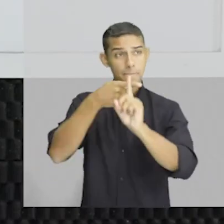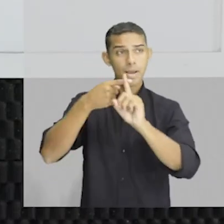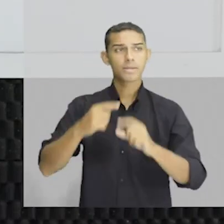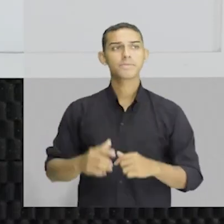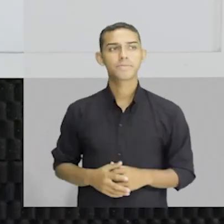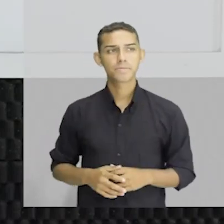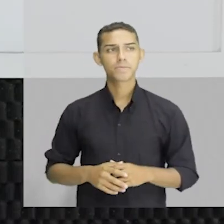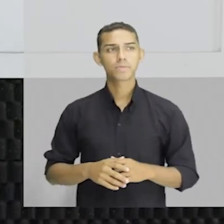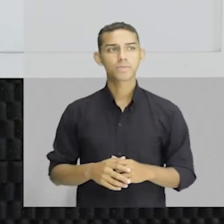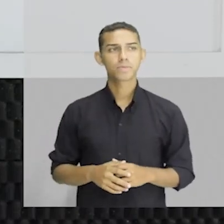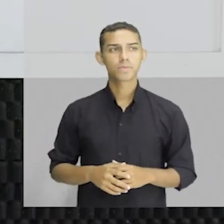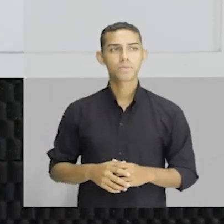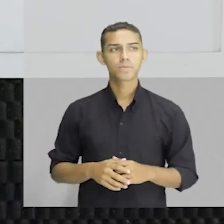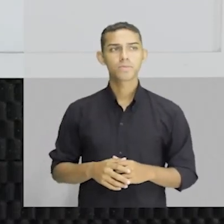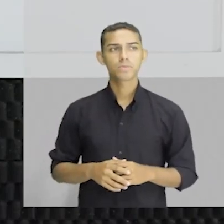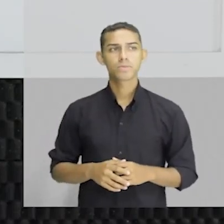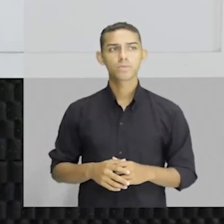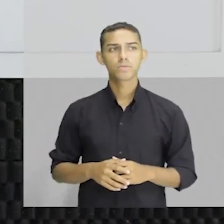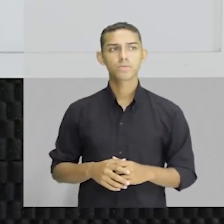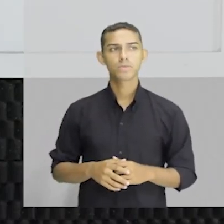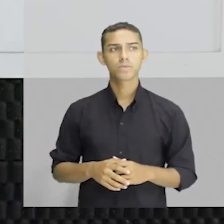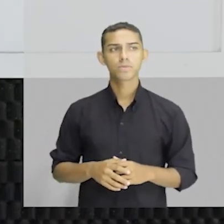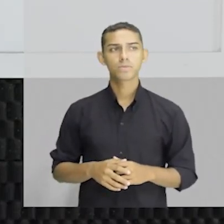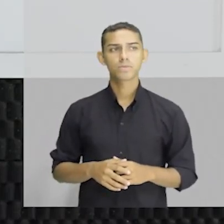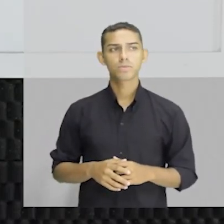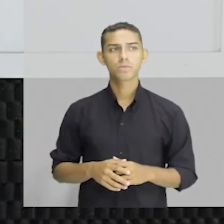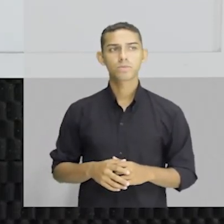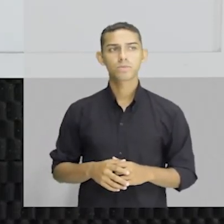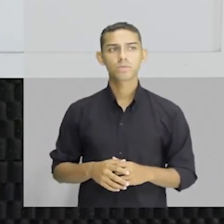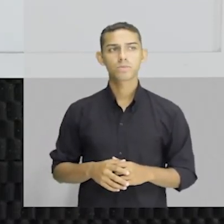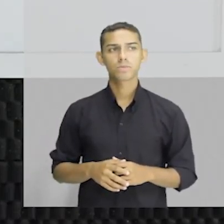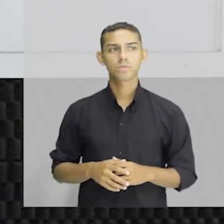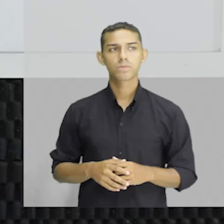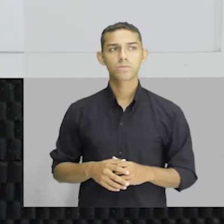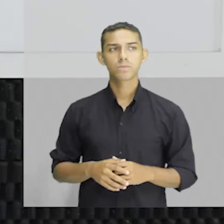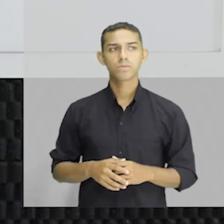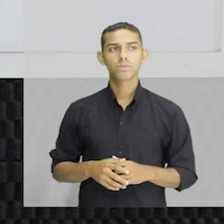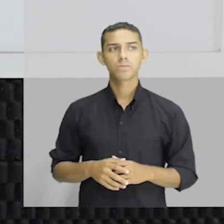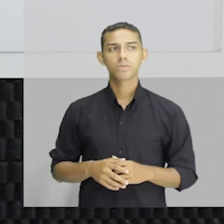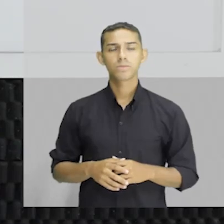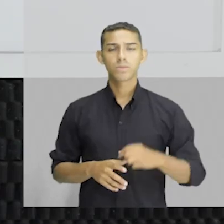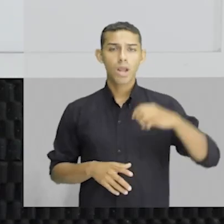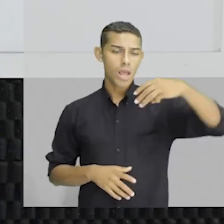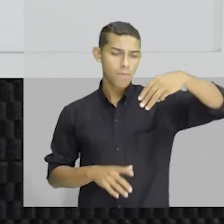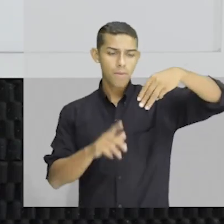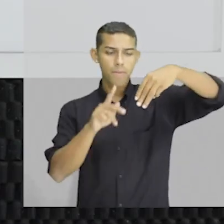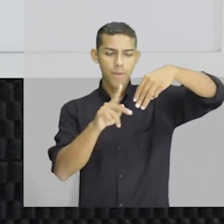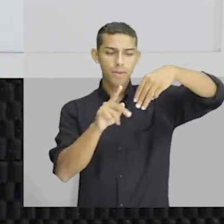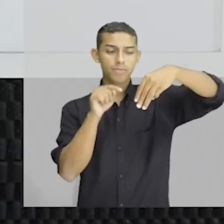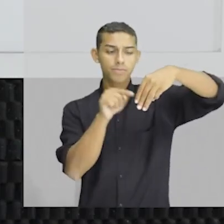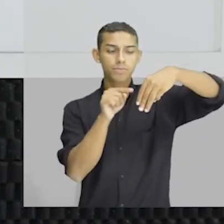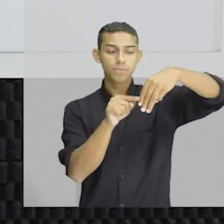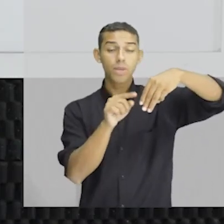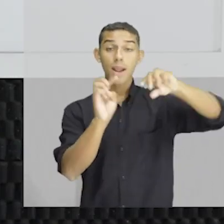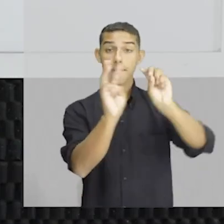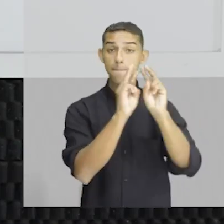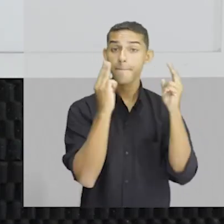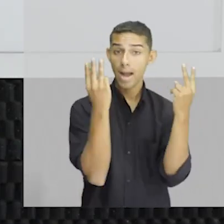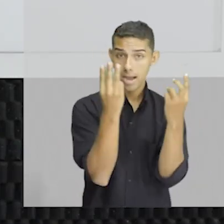parafuso eu vou trocar aqui ó parafuso de alumínio calor específico do parafuso